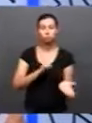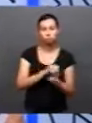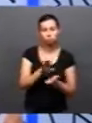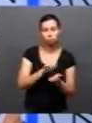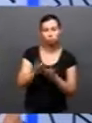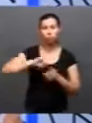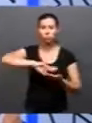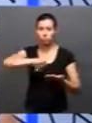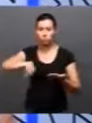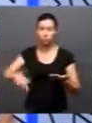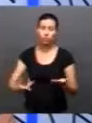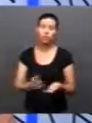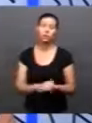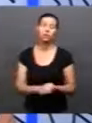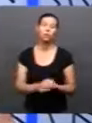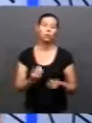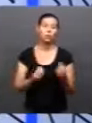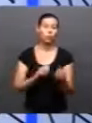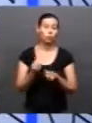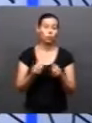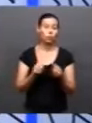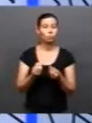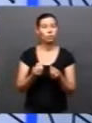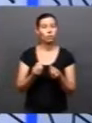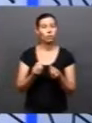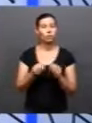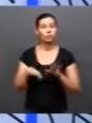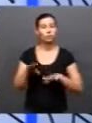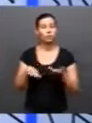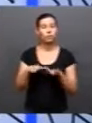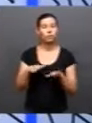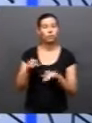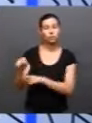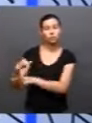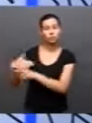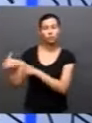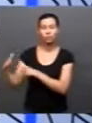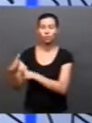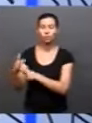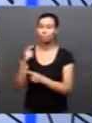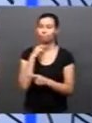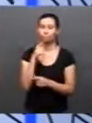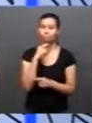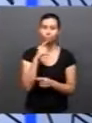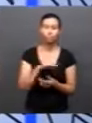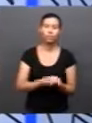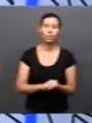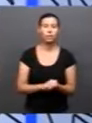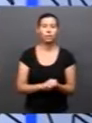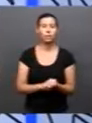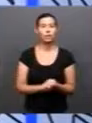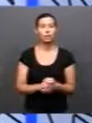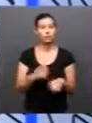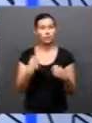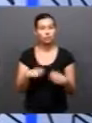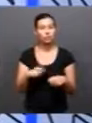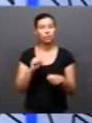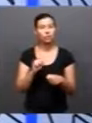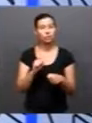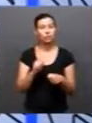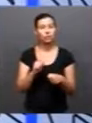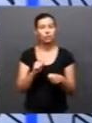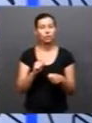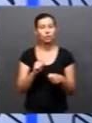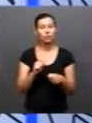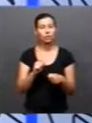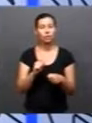inovação, e a forma como isso não consegue chegar na população. Aí eu acho que há um longo caminho a percorrer. Exemplos